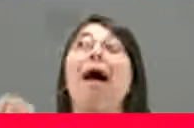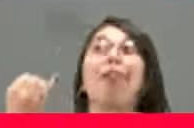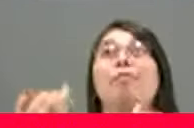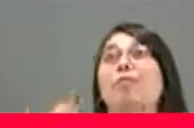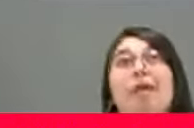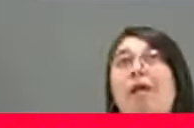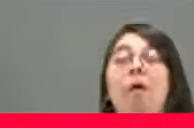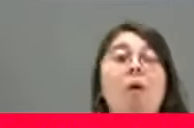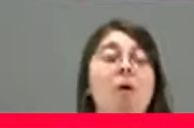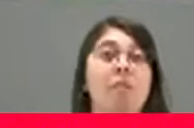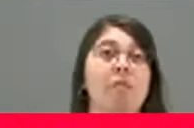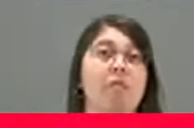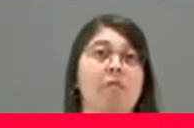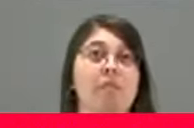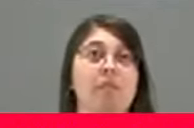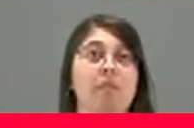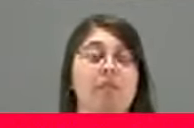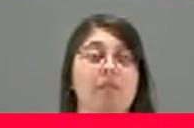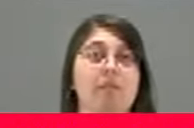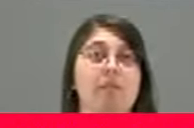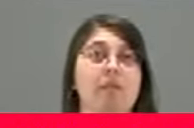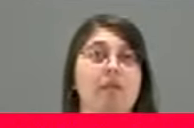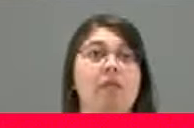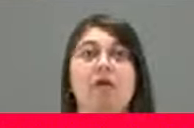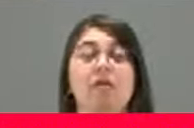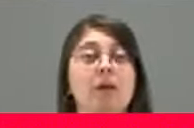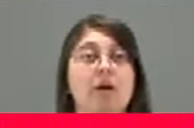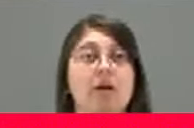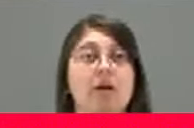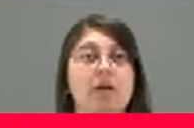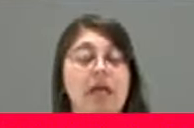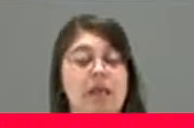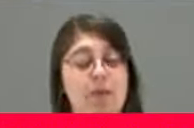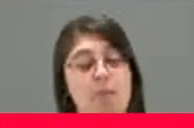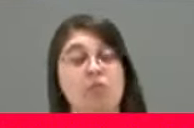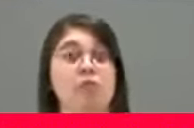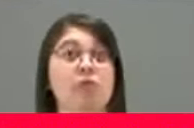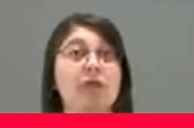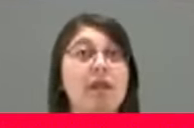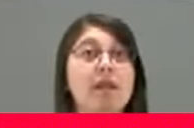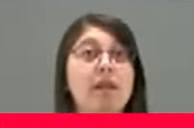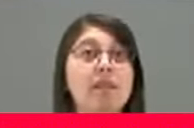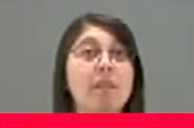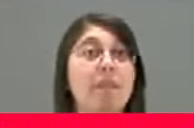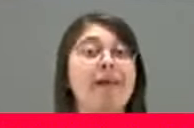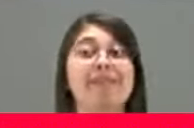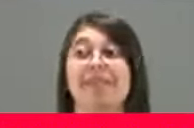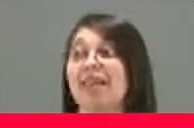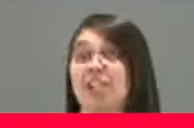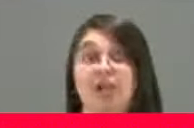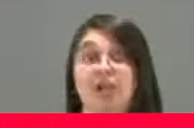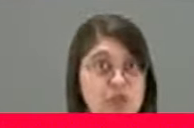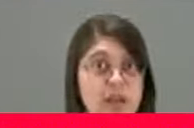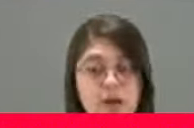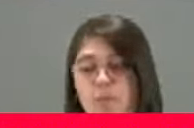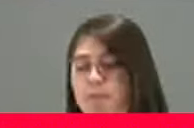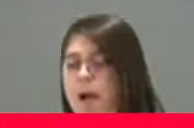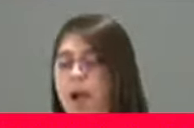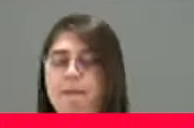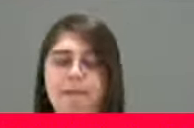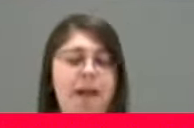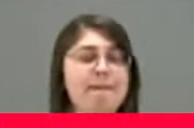cumprir, porque falta dinheiro para reajustar a tabela do imposto de renda, mas sobra dinheiro para um monte de gastança aí